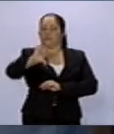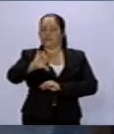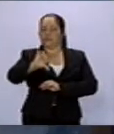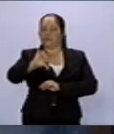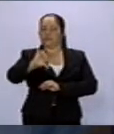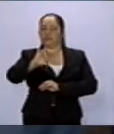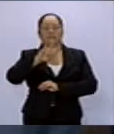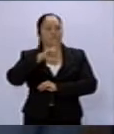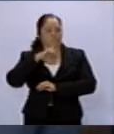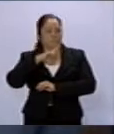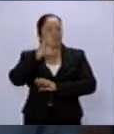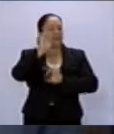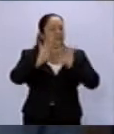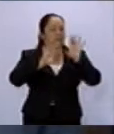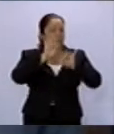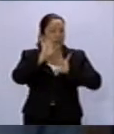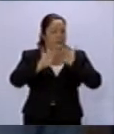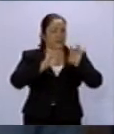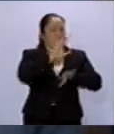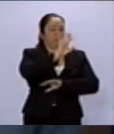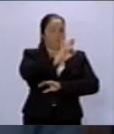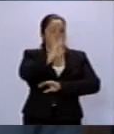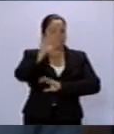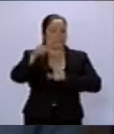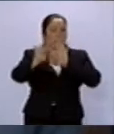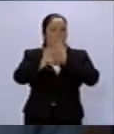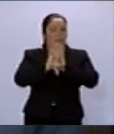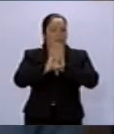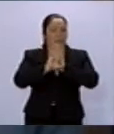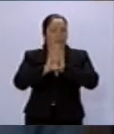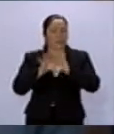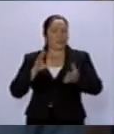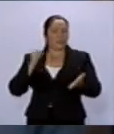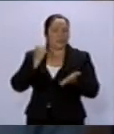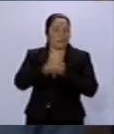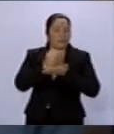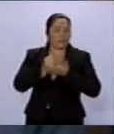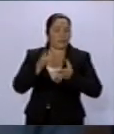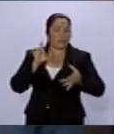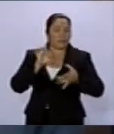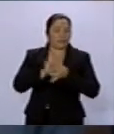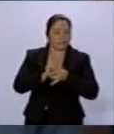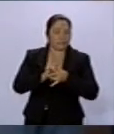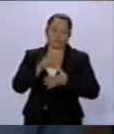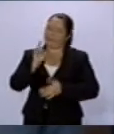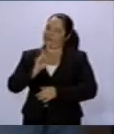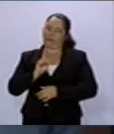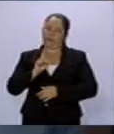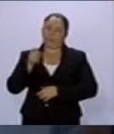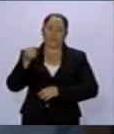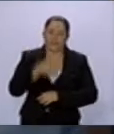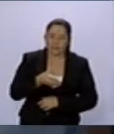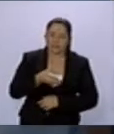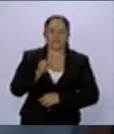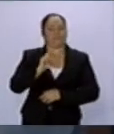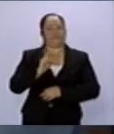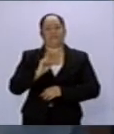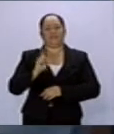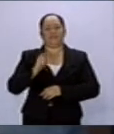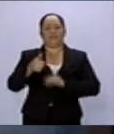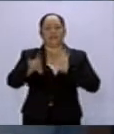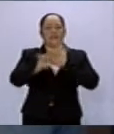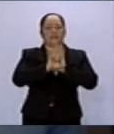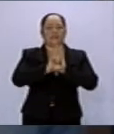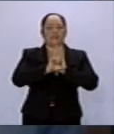de especificidades do não estabelecimento do vínculo não são novas na legislação brasileira a lei 12.871